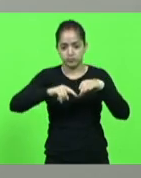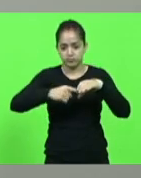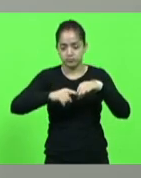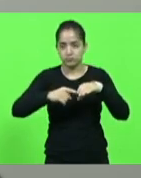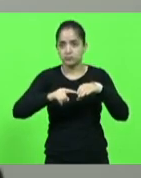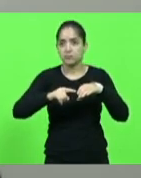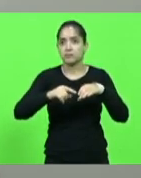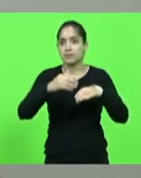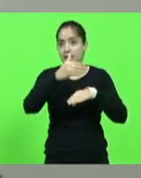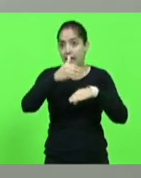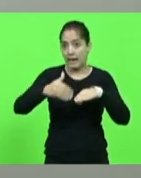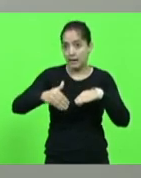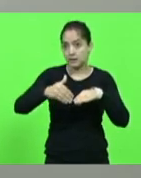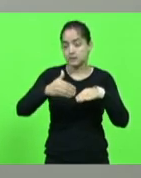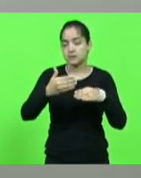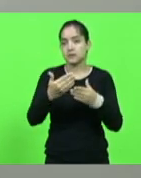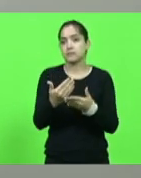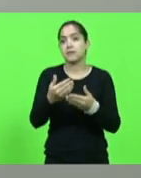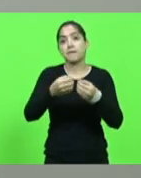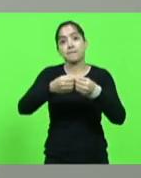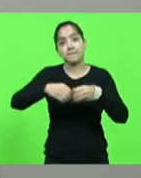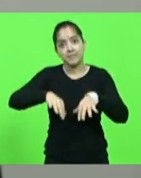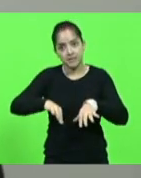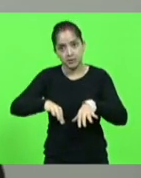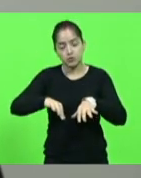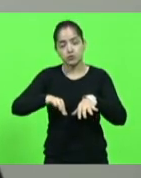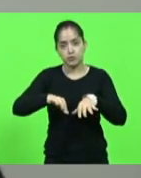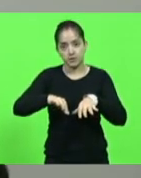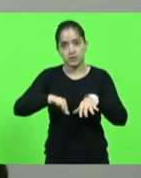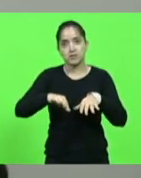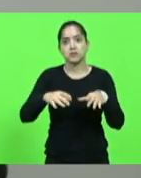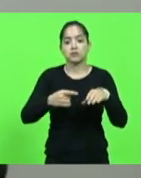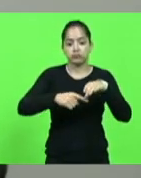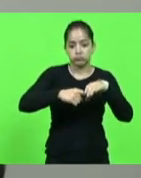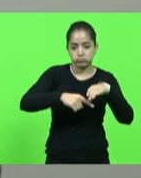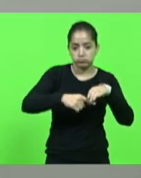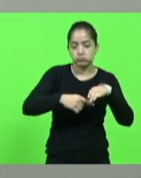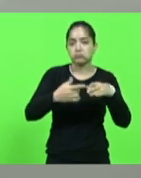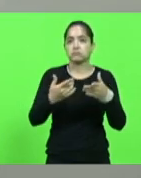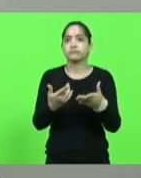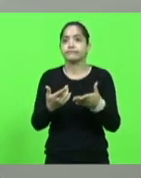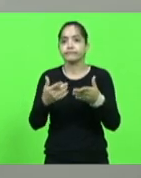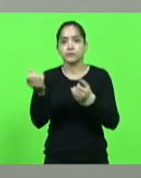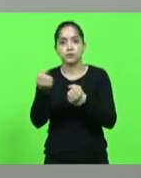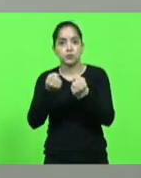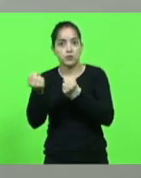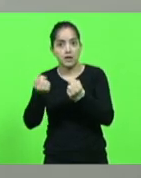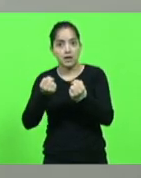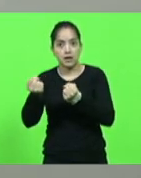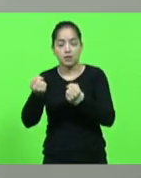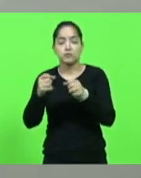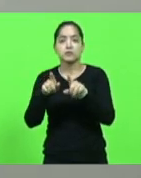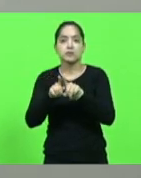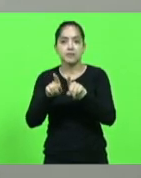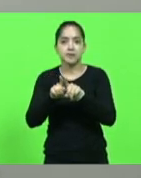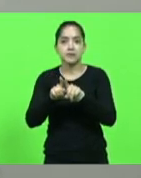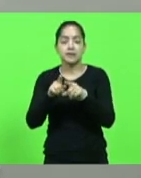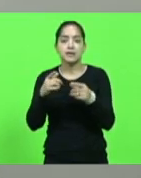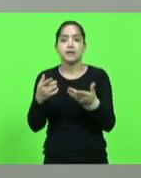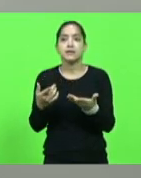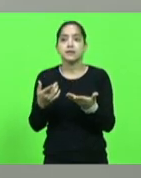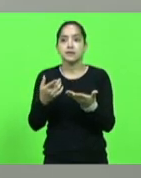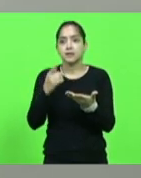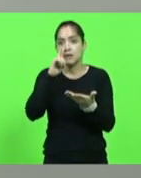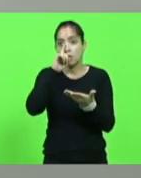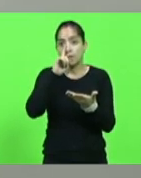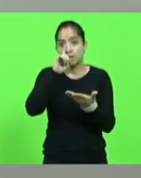pneu. Então, além de um prejuízo gigantesco do pneu, da estrutura do carro, também tem o perigo